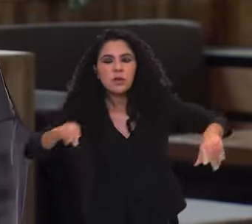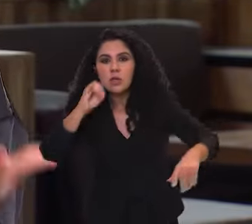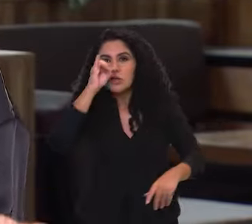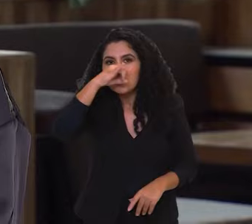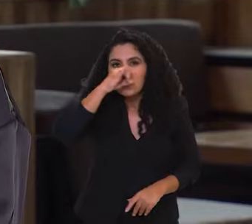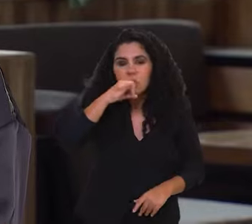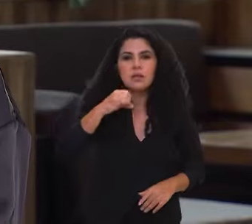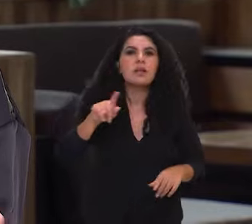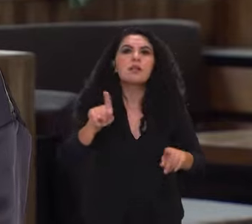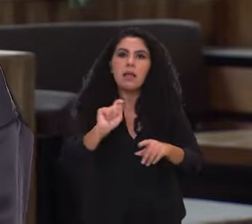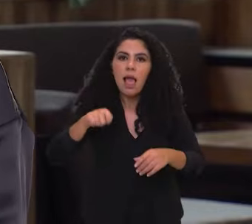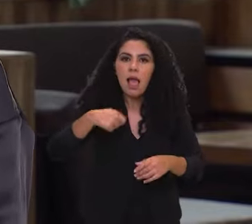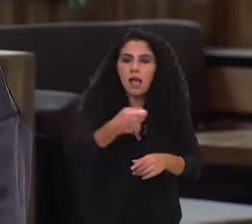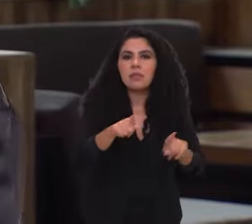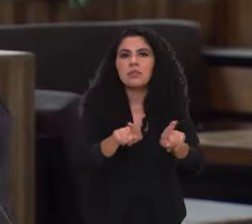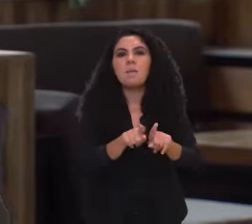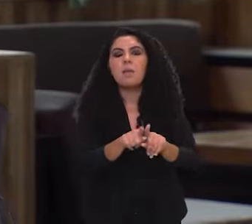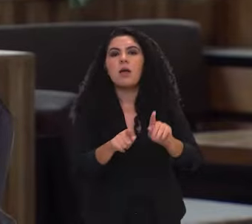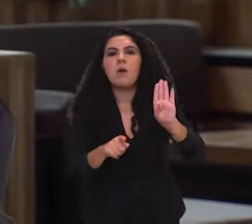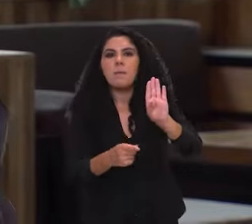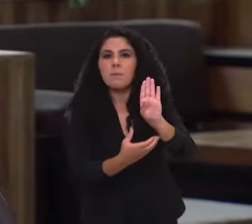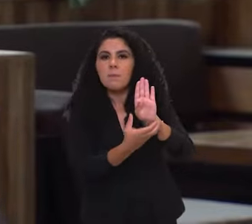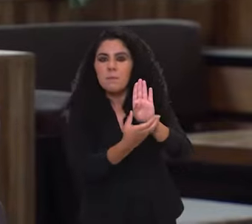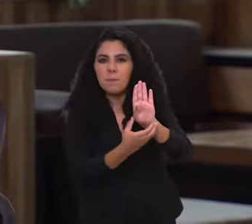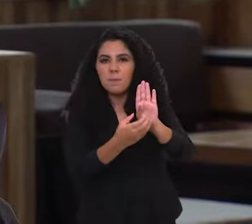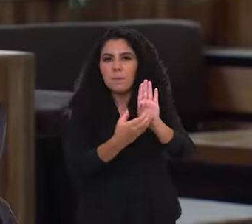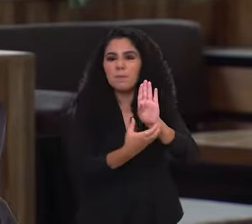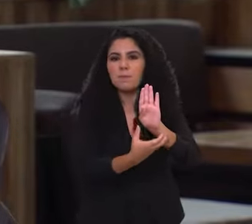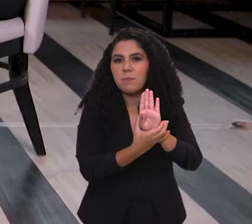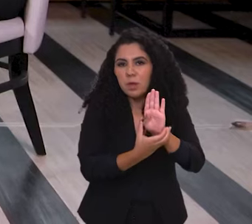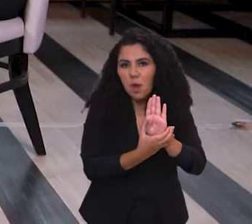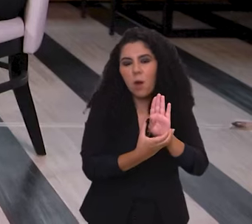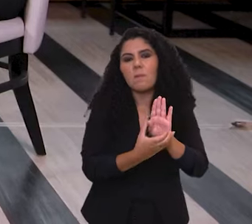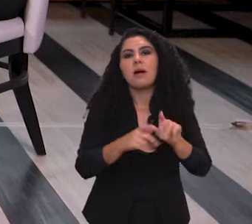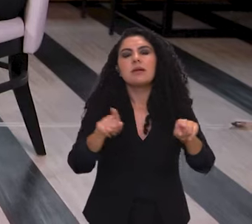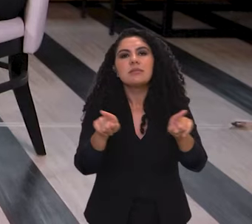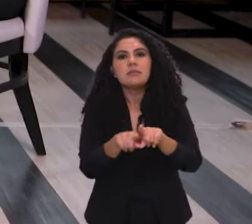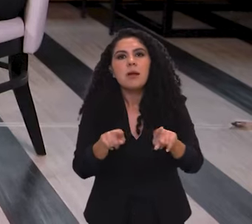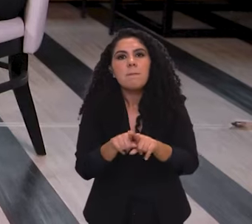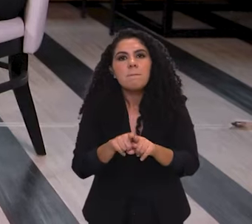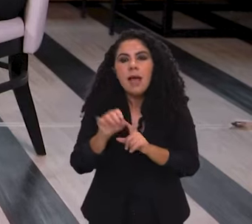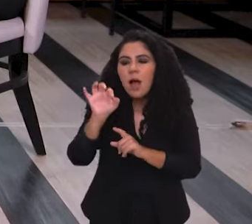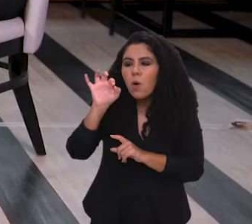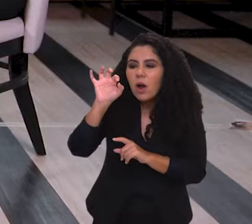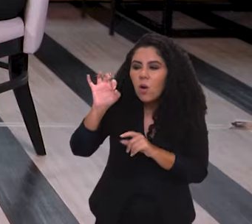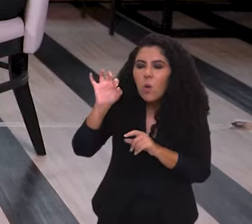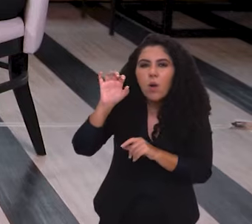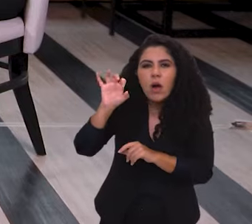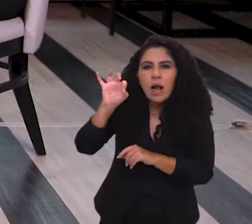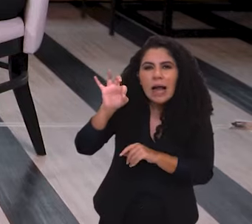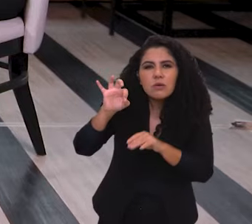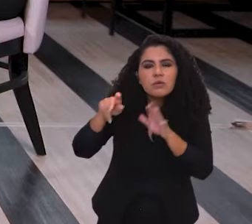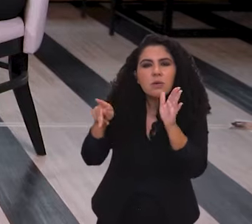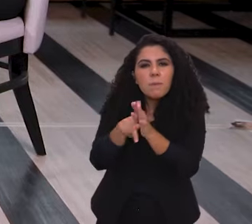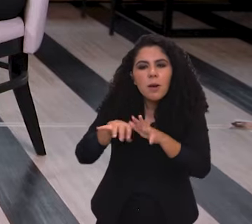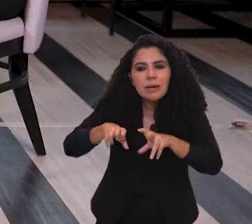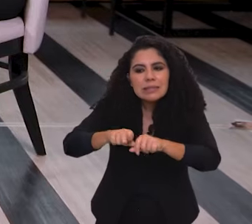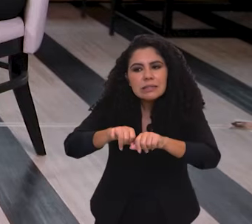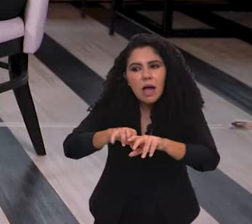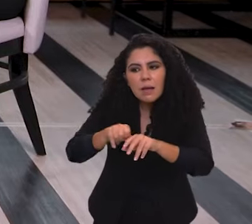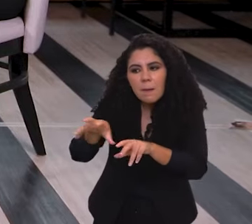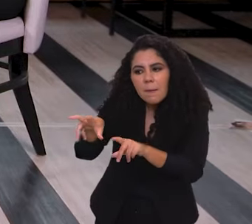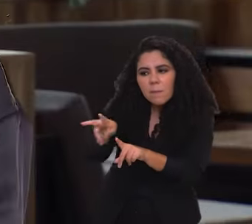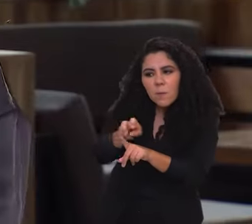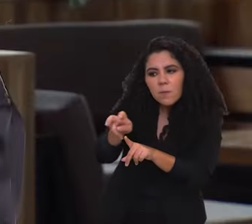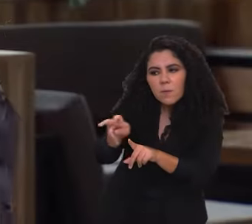também como biomassa, utilização do caroço do açaí para gerar também valor, energia. Né? Pode ter valor. Tudo tem um valor.